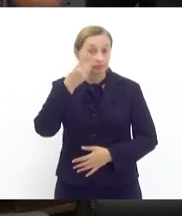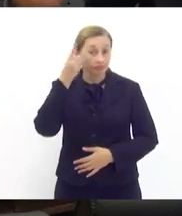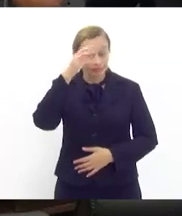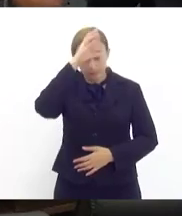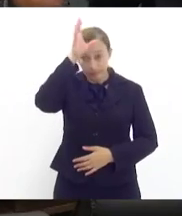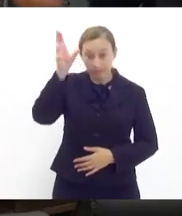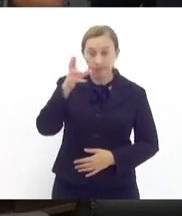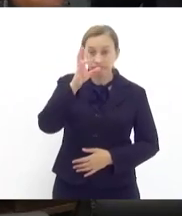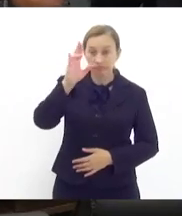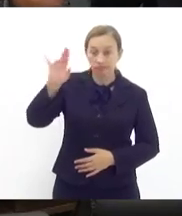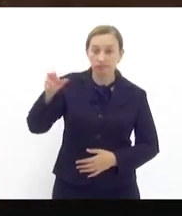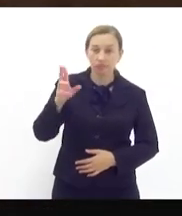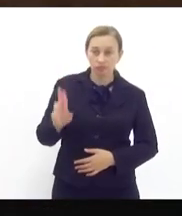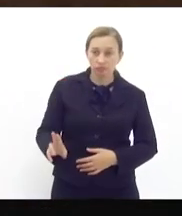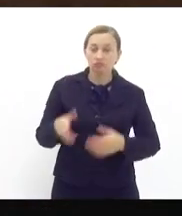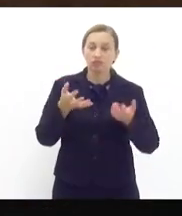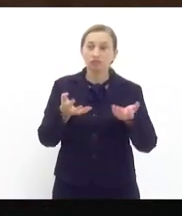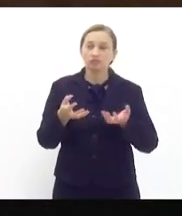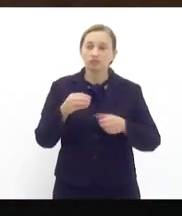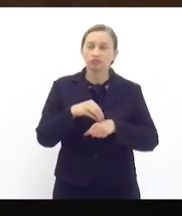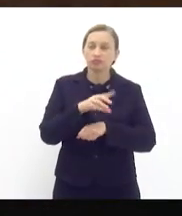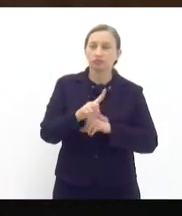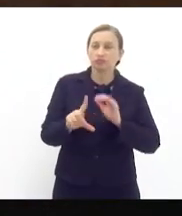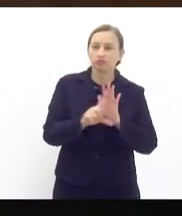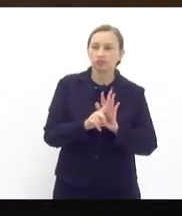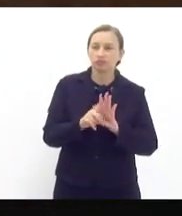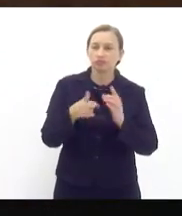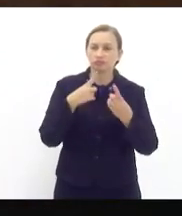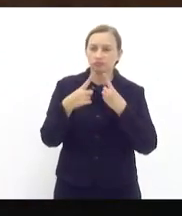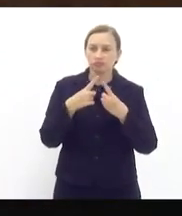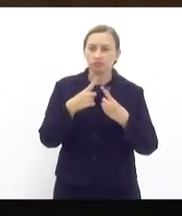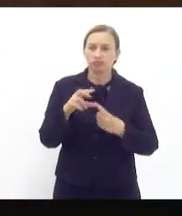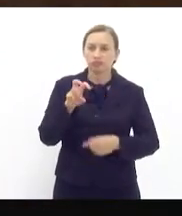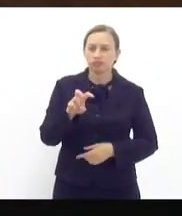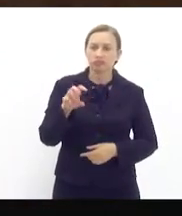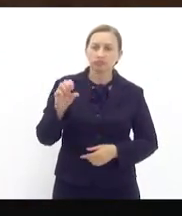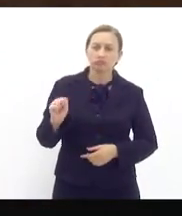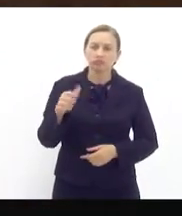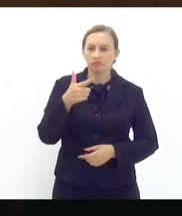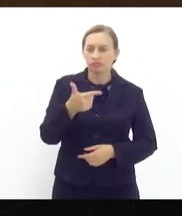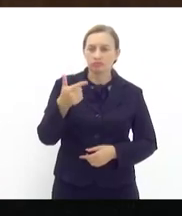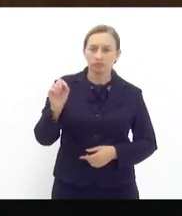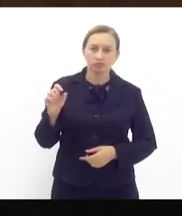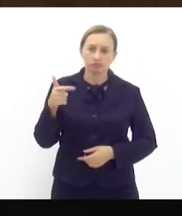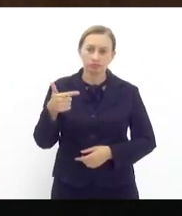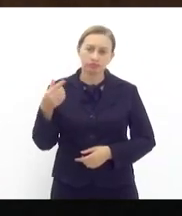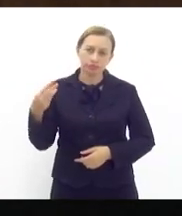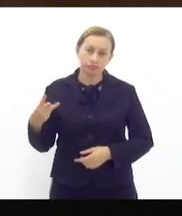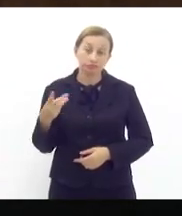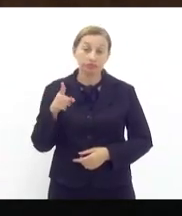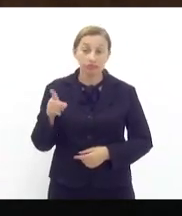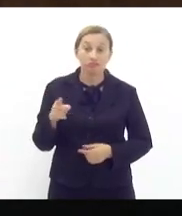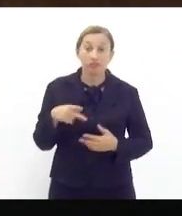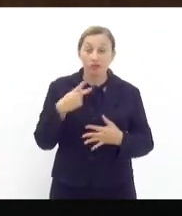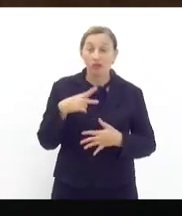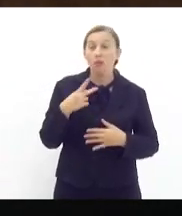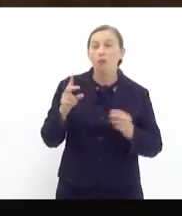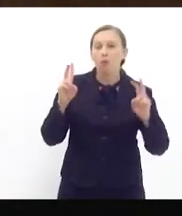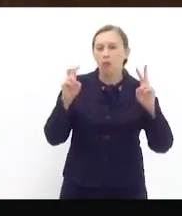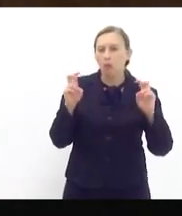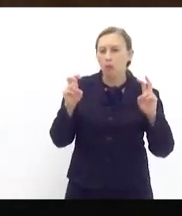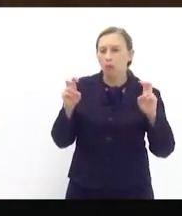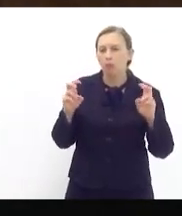queria debater essa indicação legislativa número 58 2023 que embora ela trate de um tema